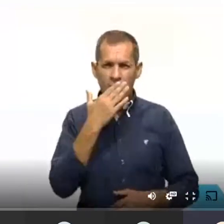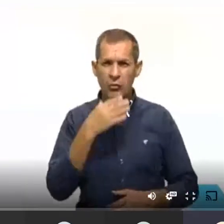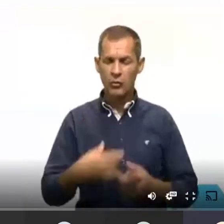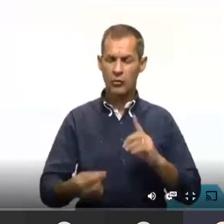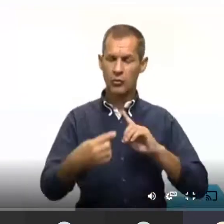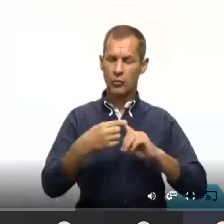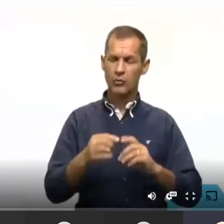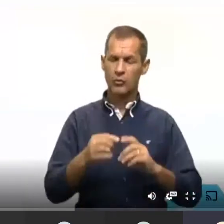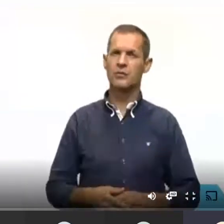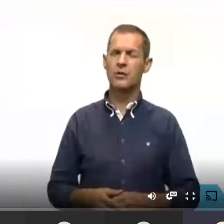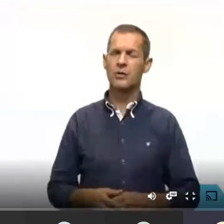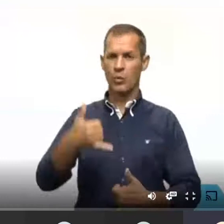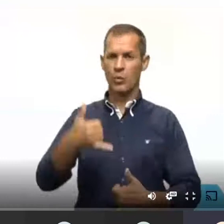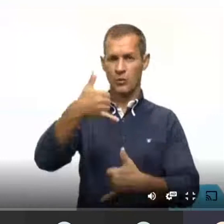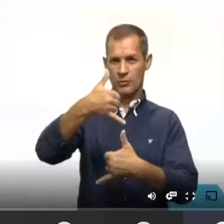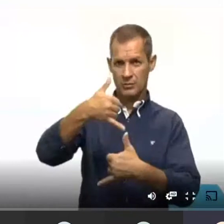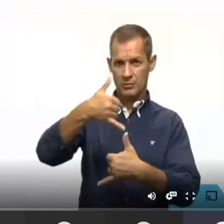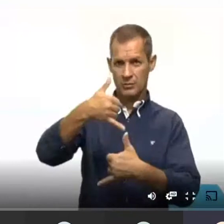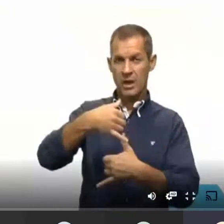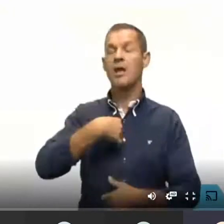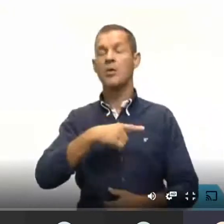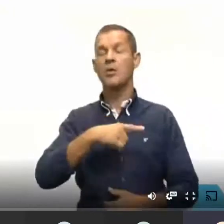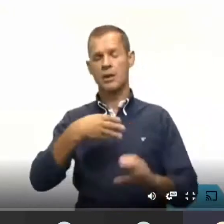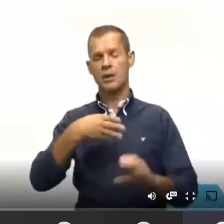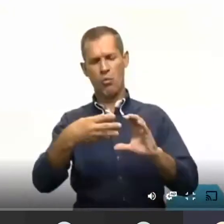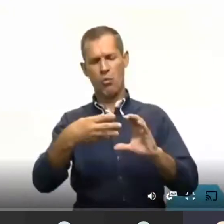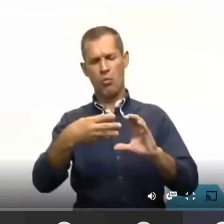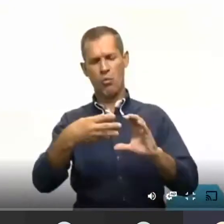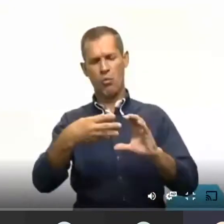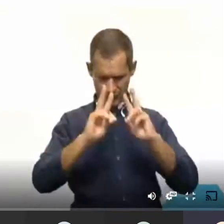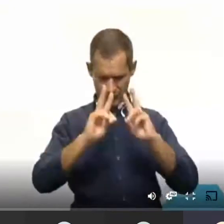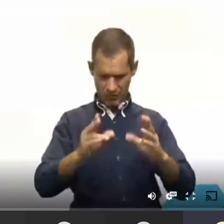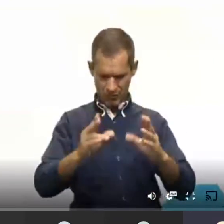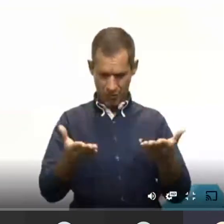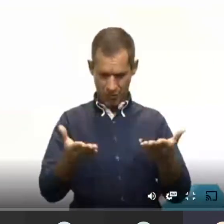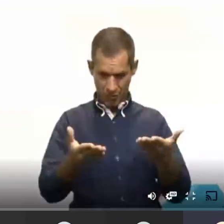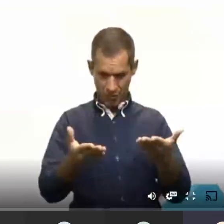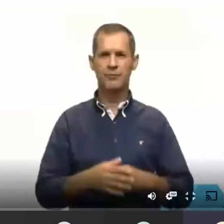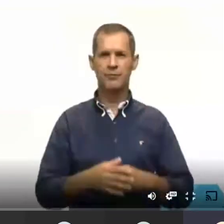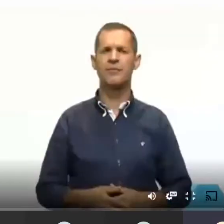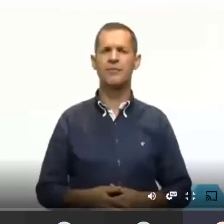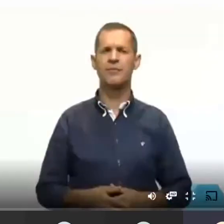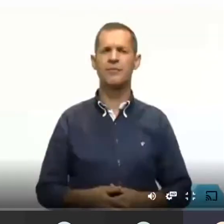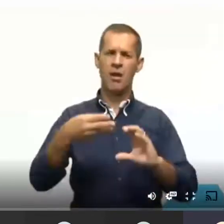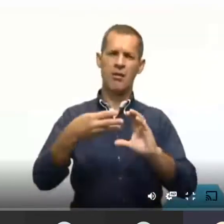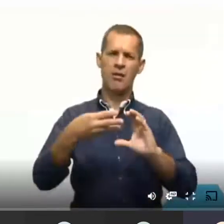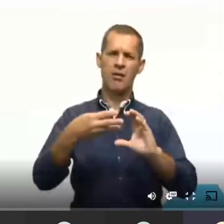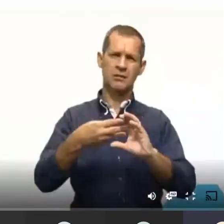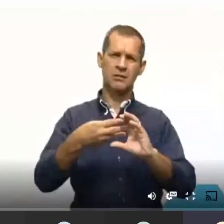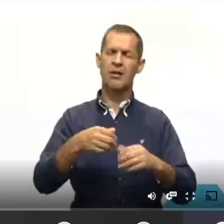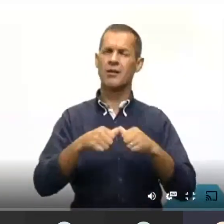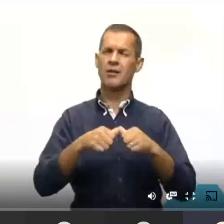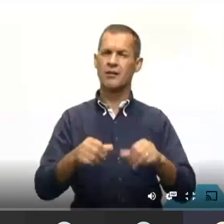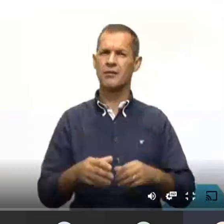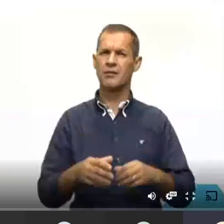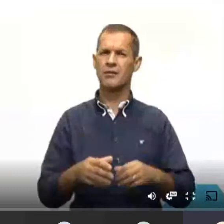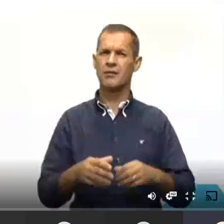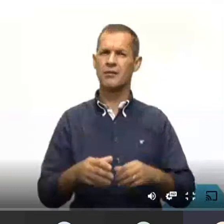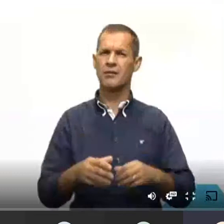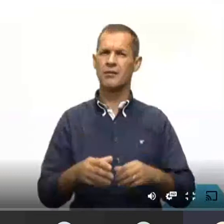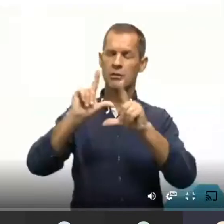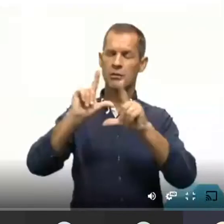coloração com afinidade pelos lipídios. Eu peguei uma célula aqui, ó, que vocês podem observar. Essa célula, ela está num